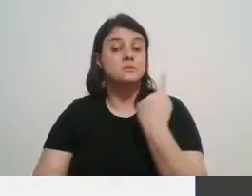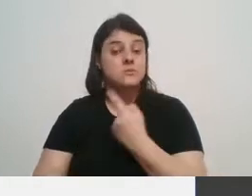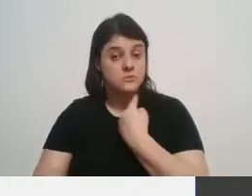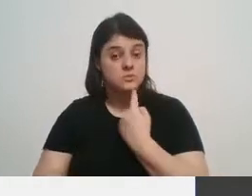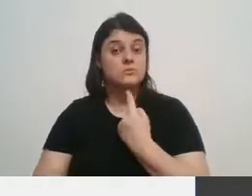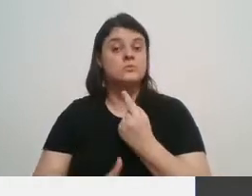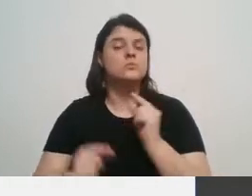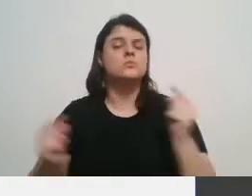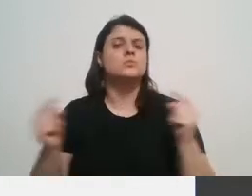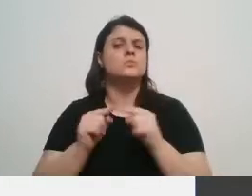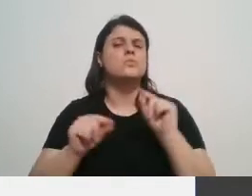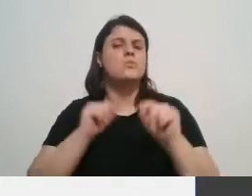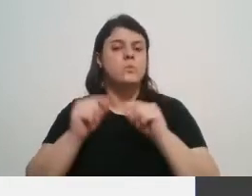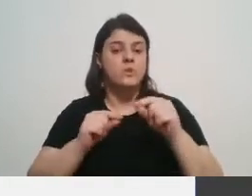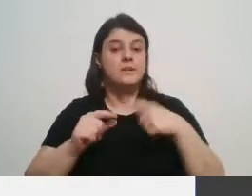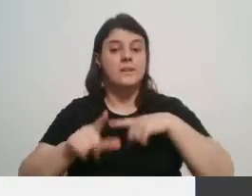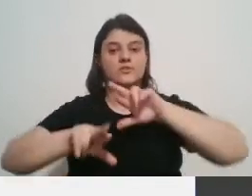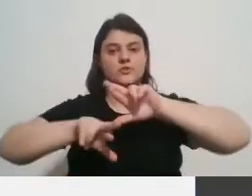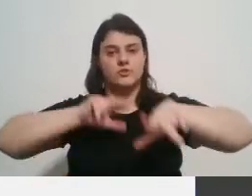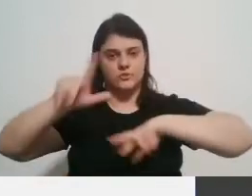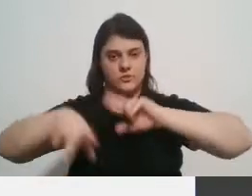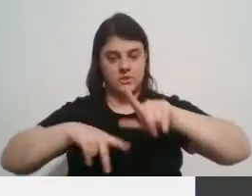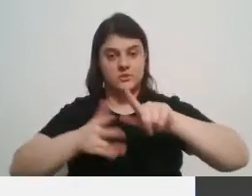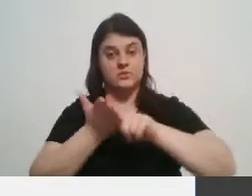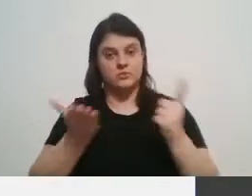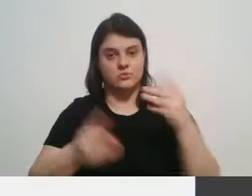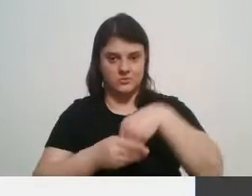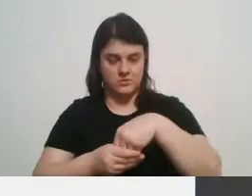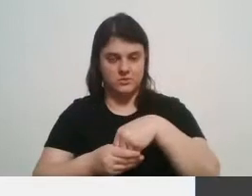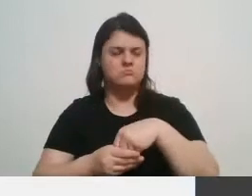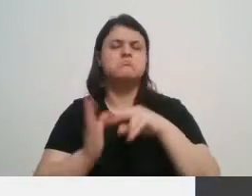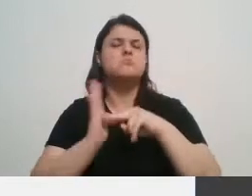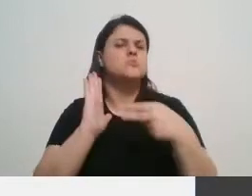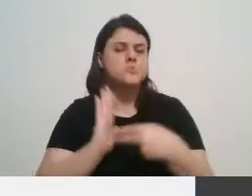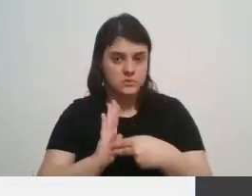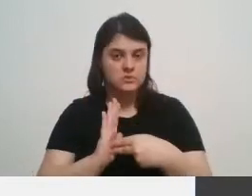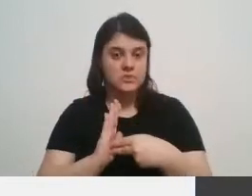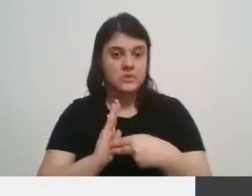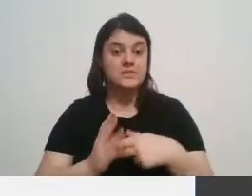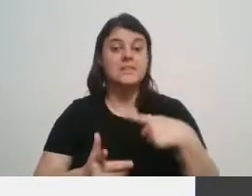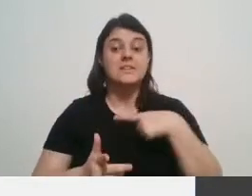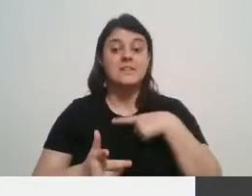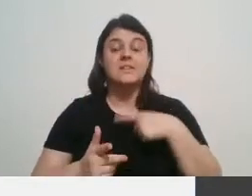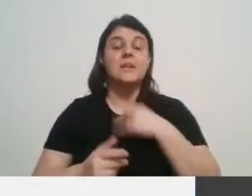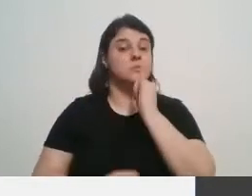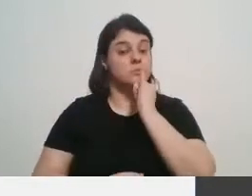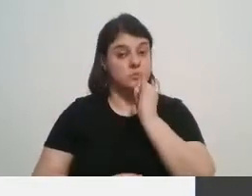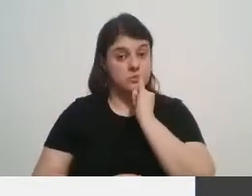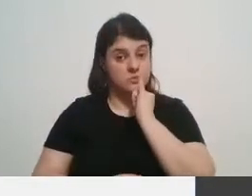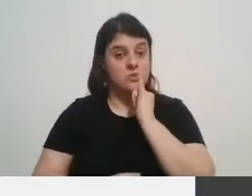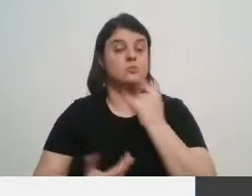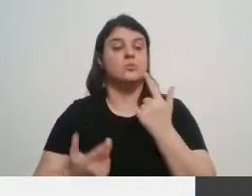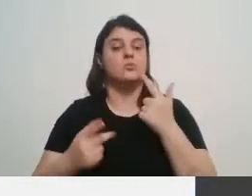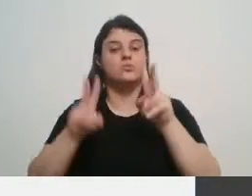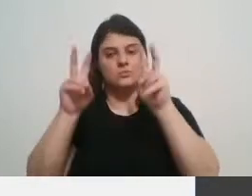a gente tá tratando de expedientes diferentes do jornal. Ou seja, há uma confluência, por exemplo, entre os temas,